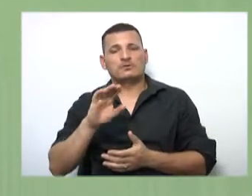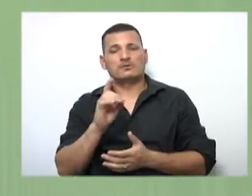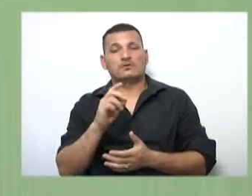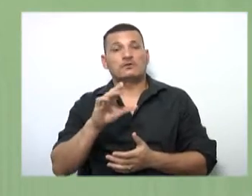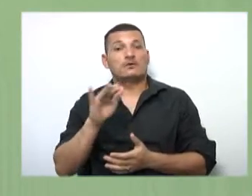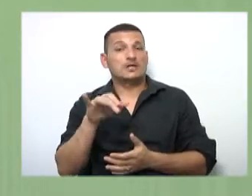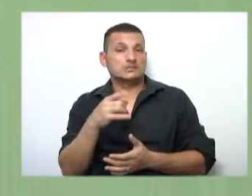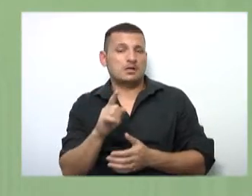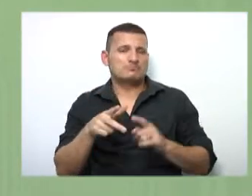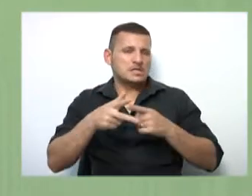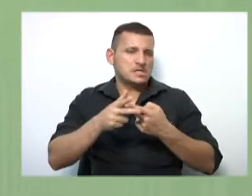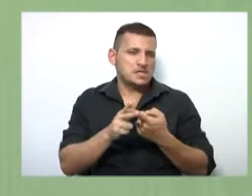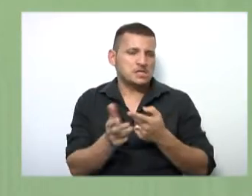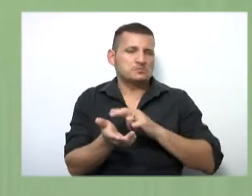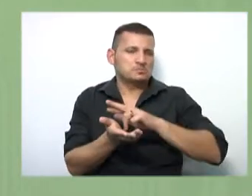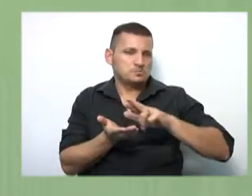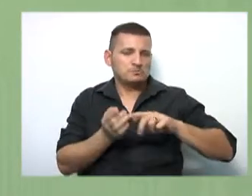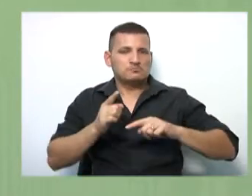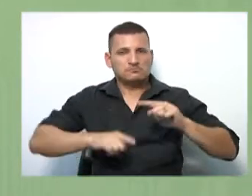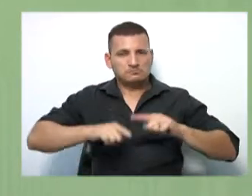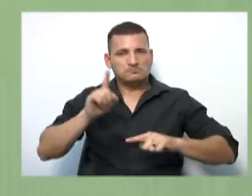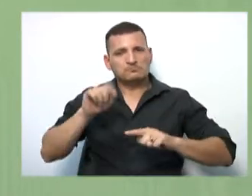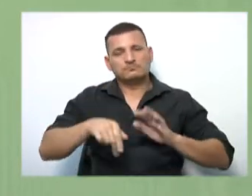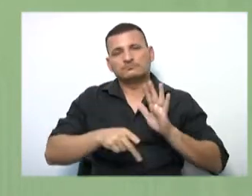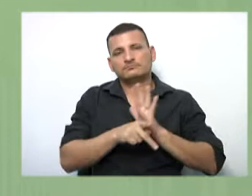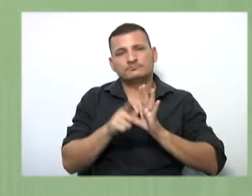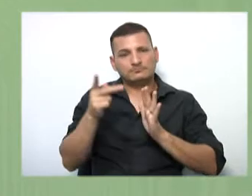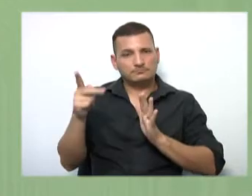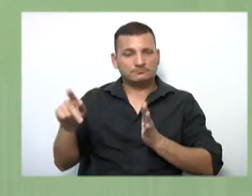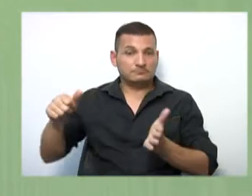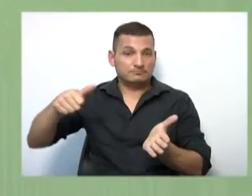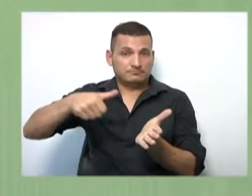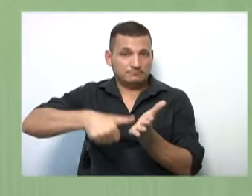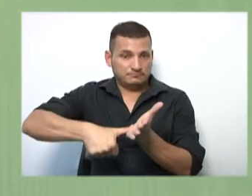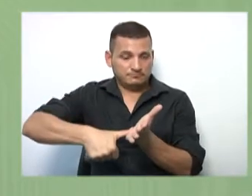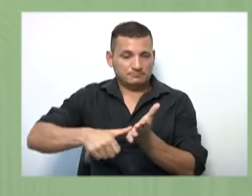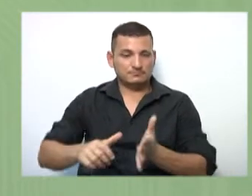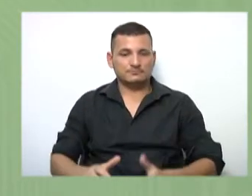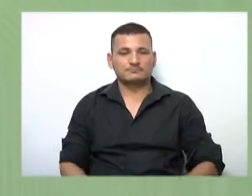o maquinário, tudo pertence ao associado.